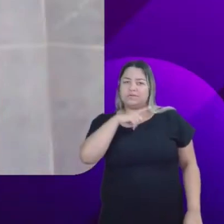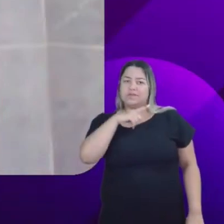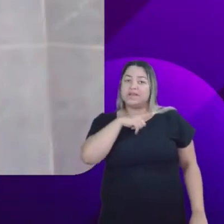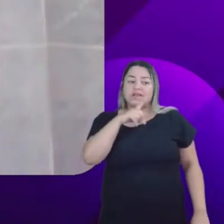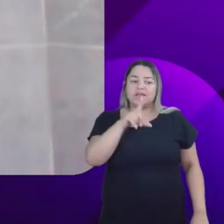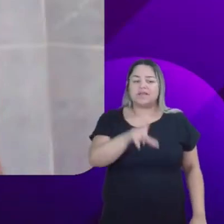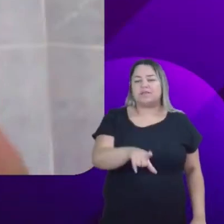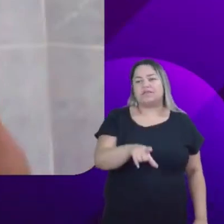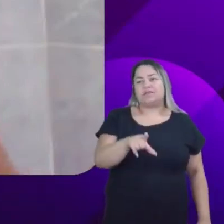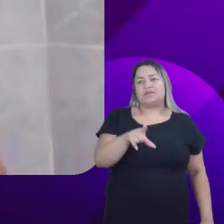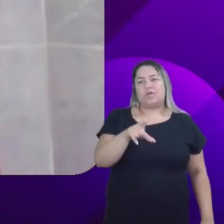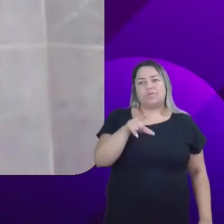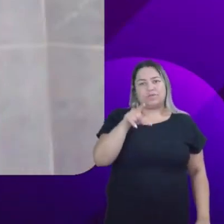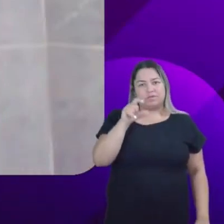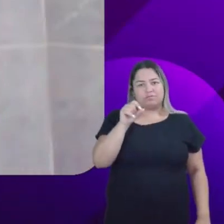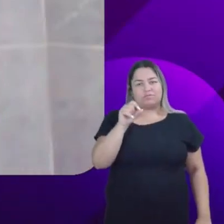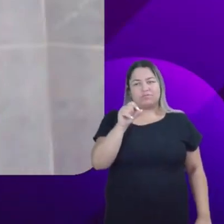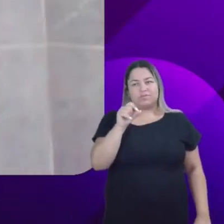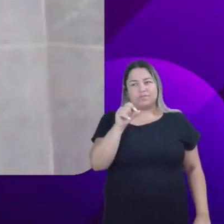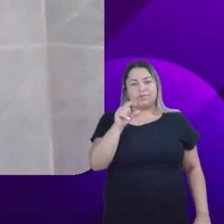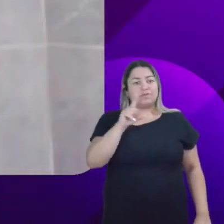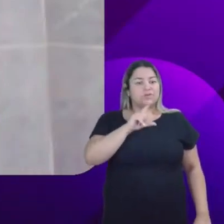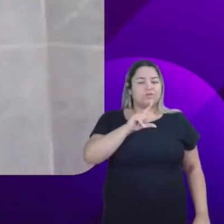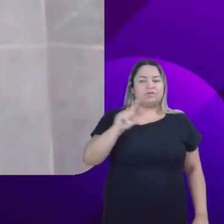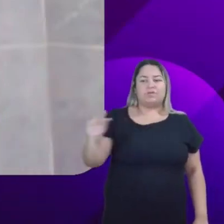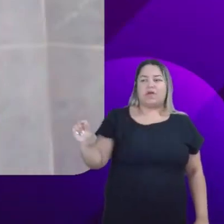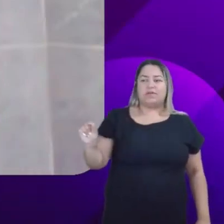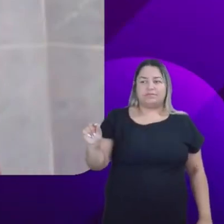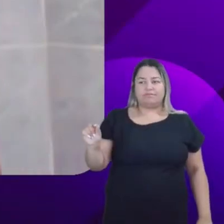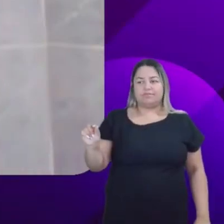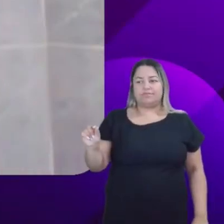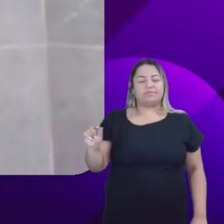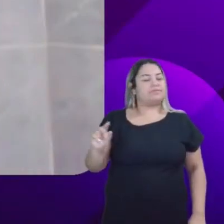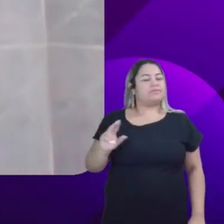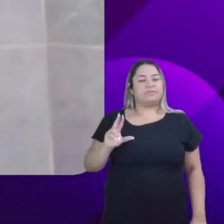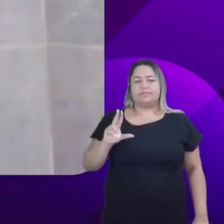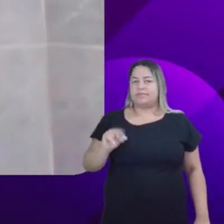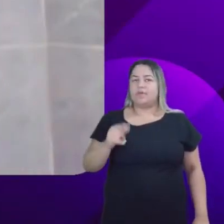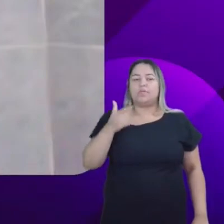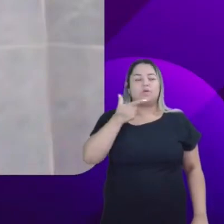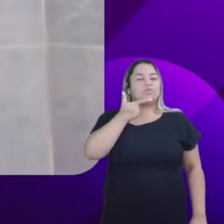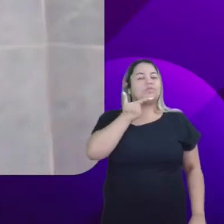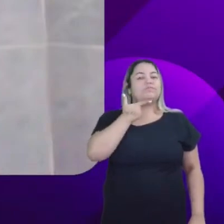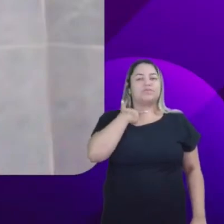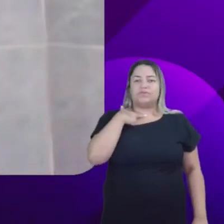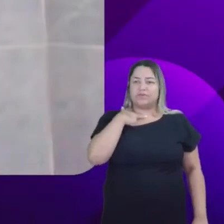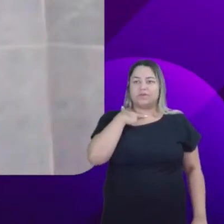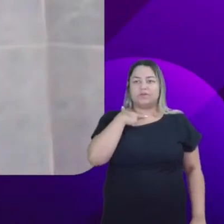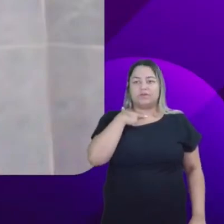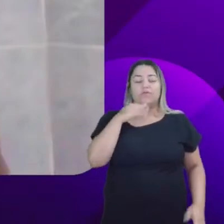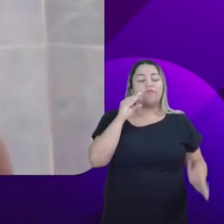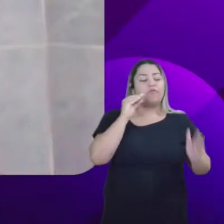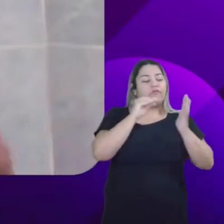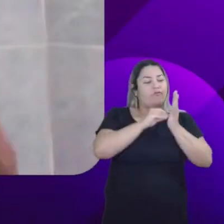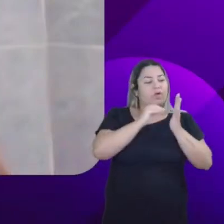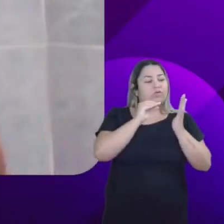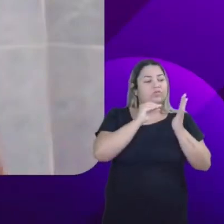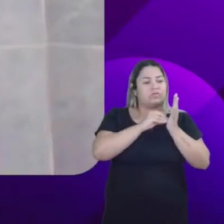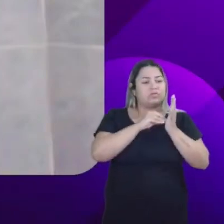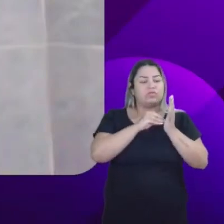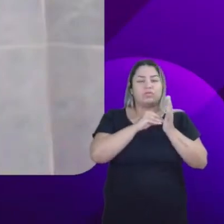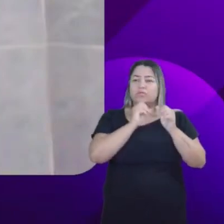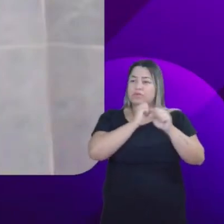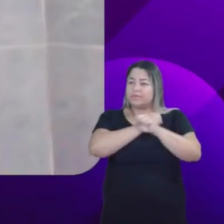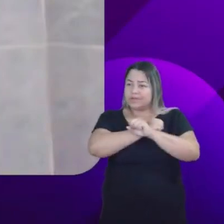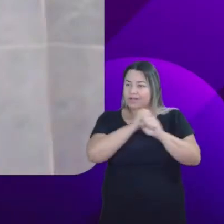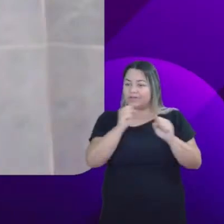opção, que é a opção de sair. Mas não era um desejo de sair. Faltou condições para